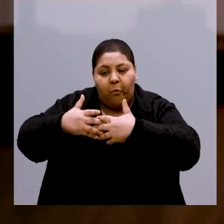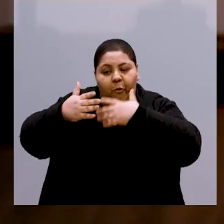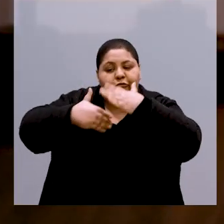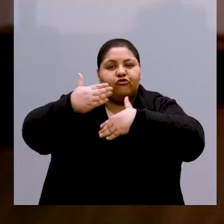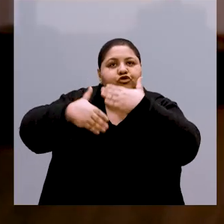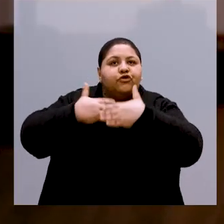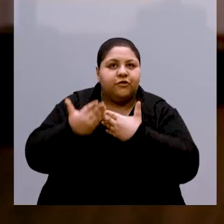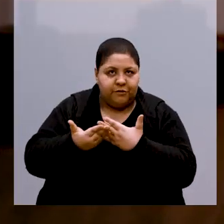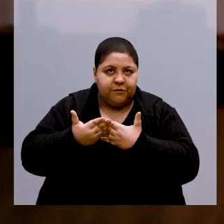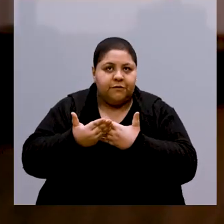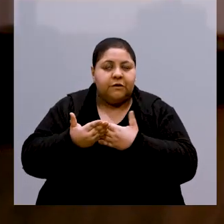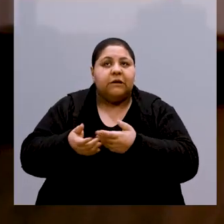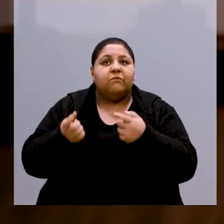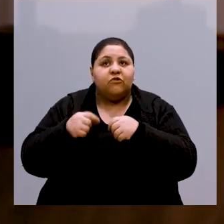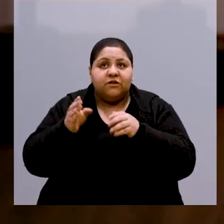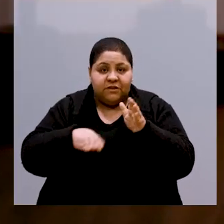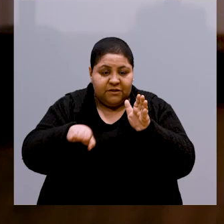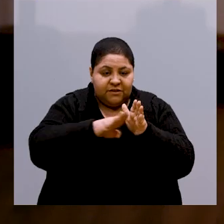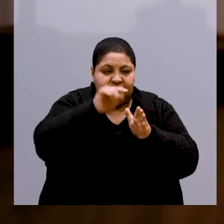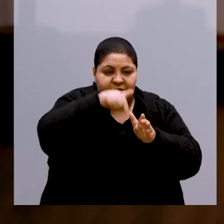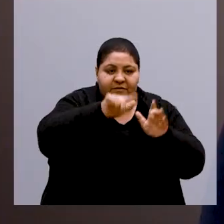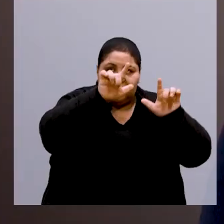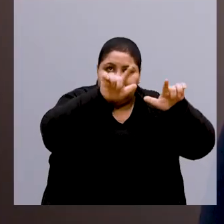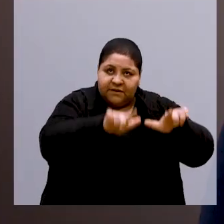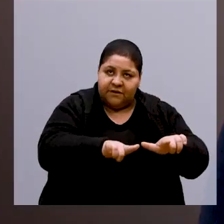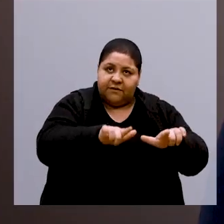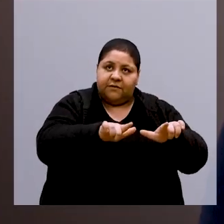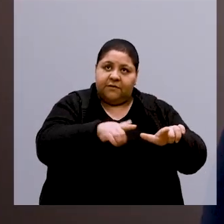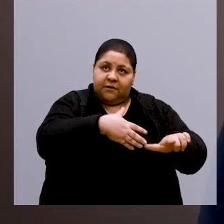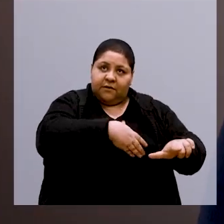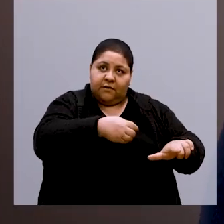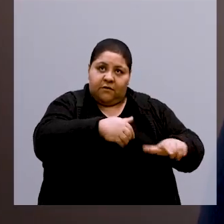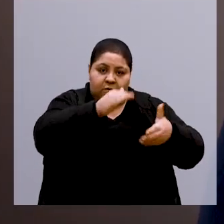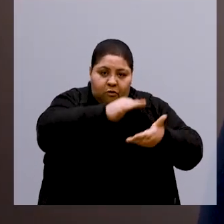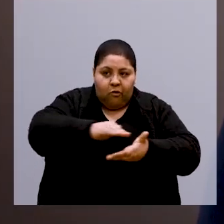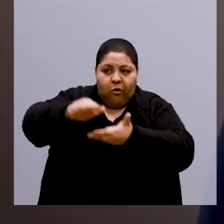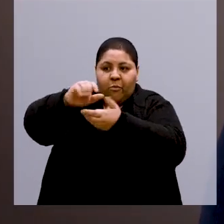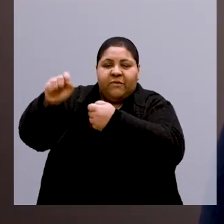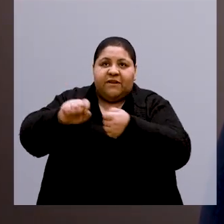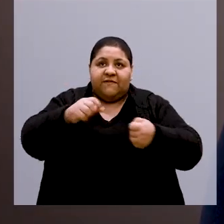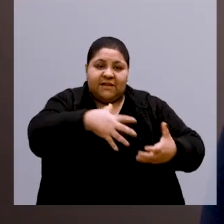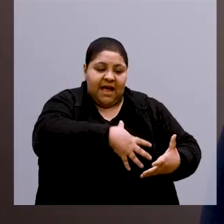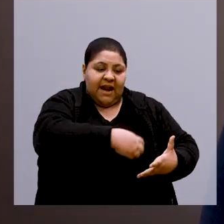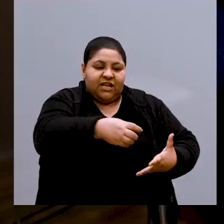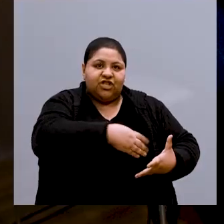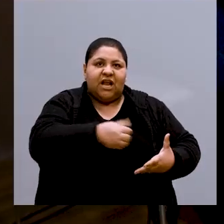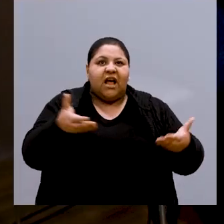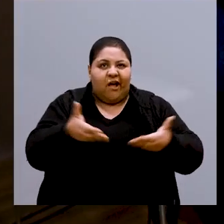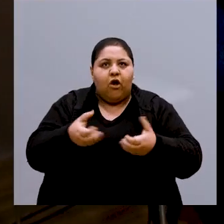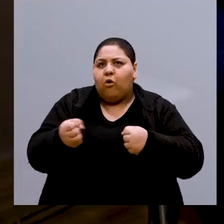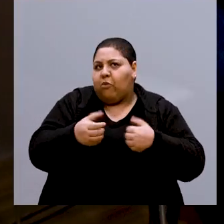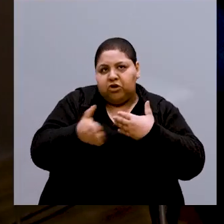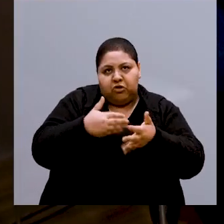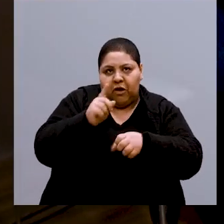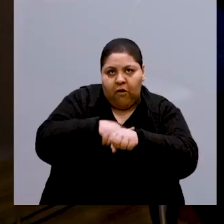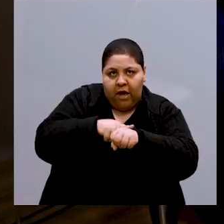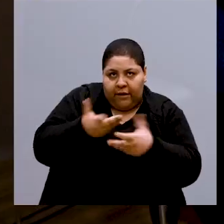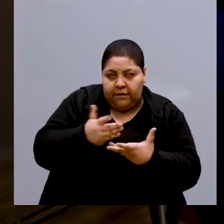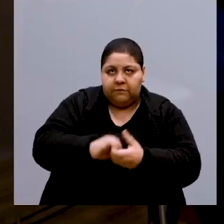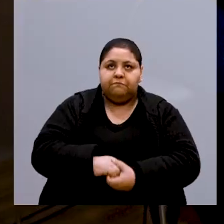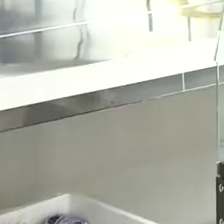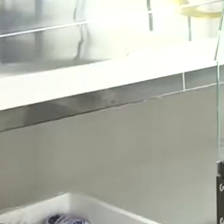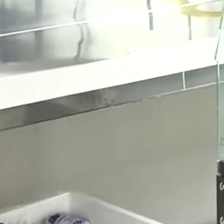como funciona o processo. E elas precisam vir até o setor do banco de leite para poder fazer essa coleta hoje. Elas podem vir em qualquer